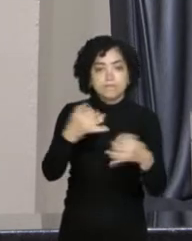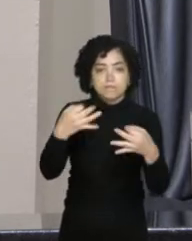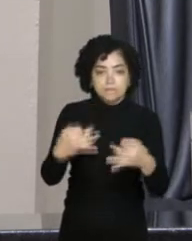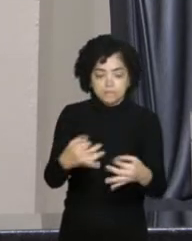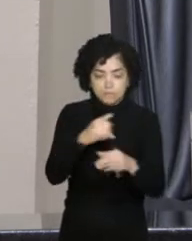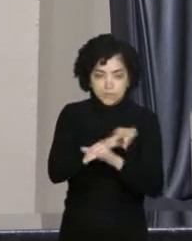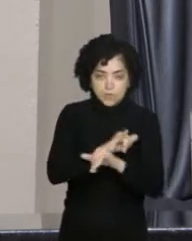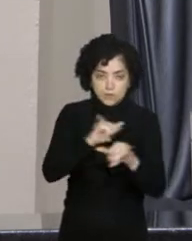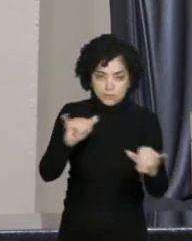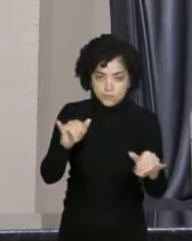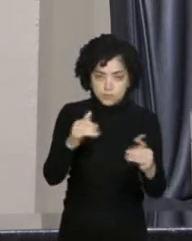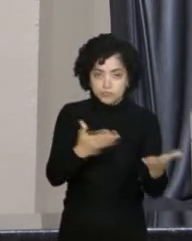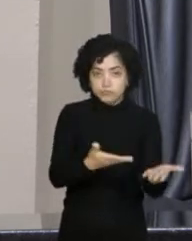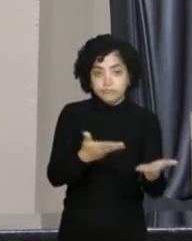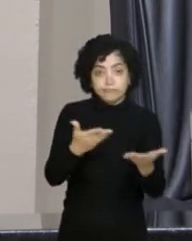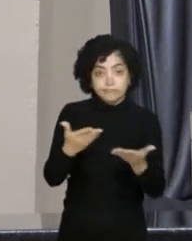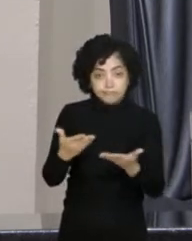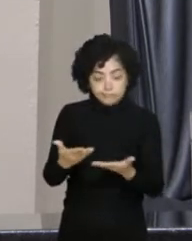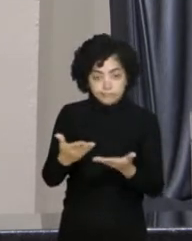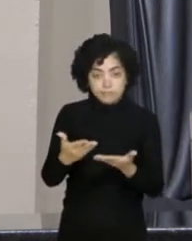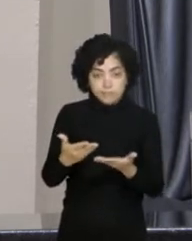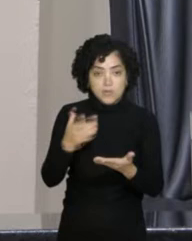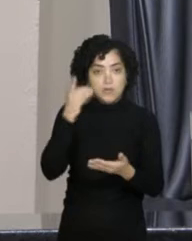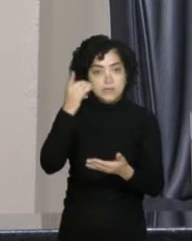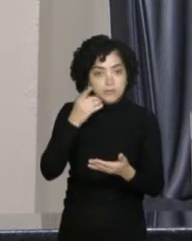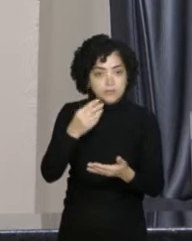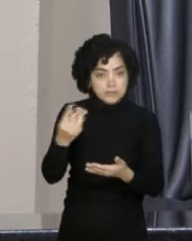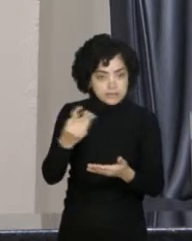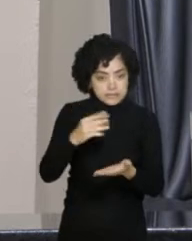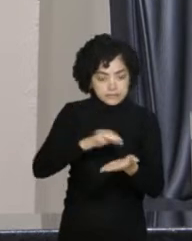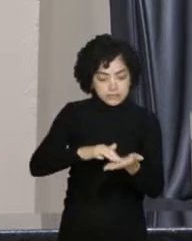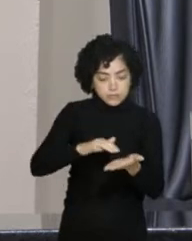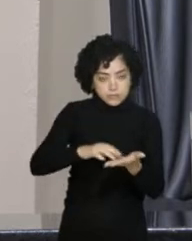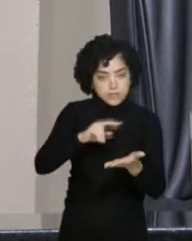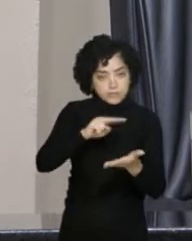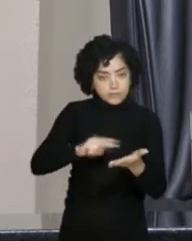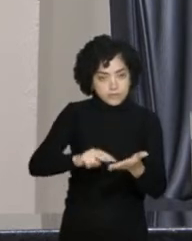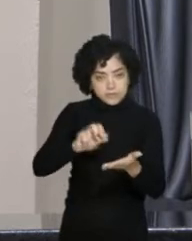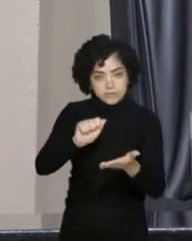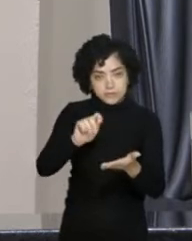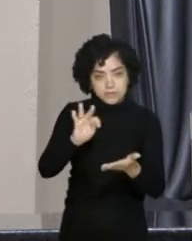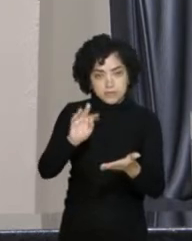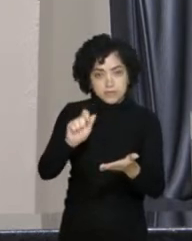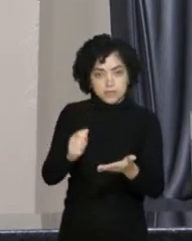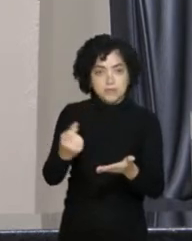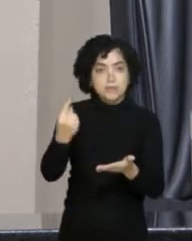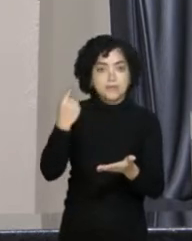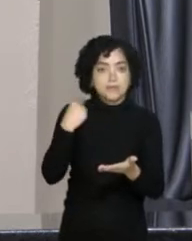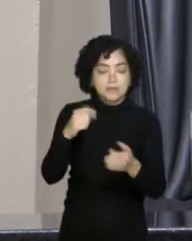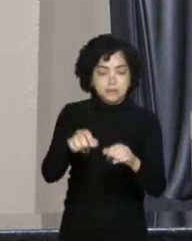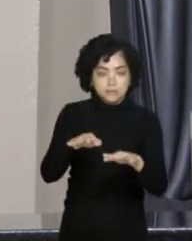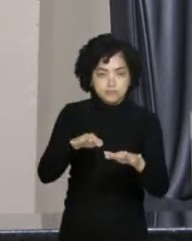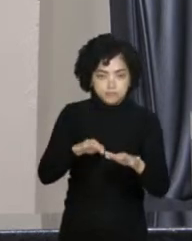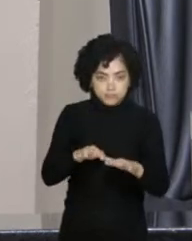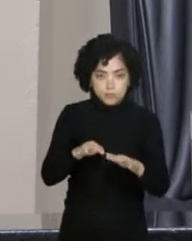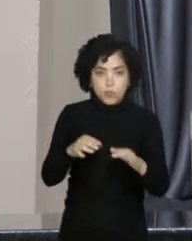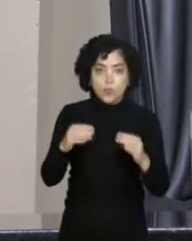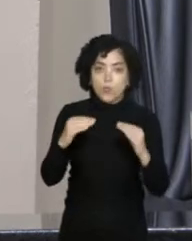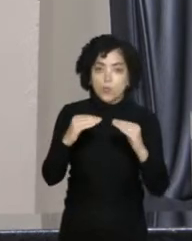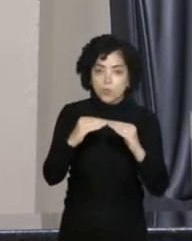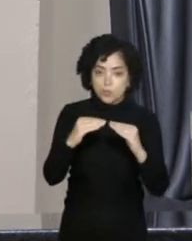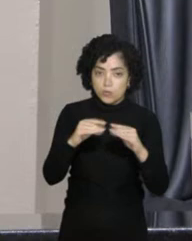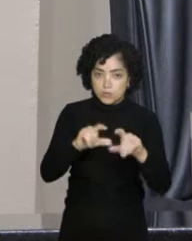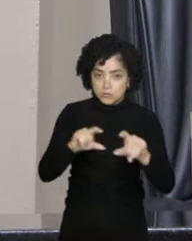trabalhos e convidou o senhor deputado padre Pedro Balduceira, terceiro secretário, para proceder à leitura da ata da sessão anterior que, em consonância